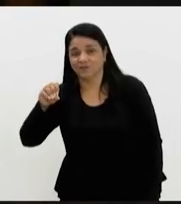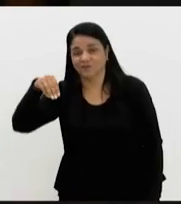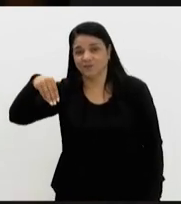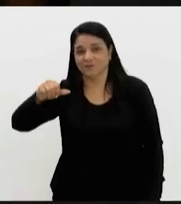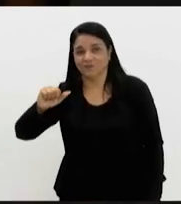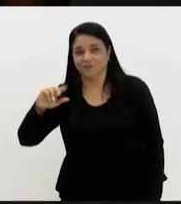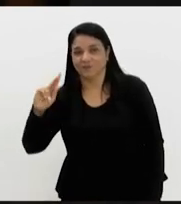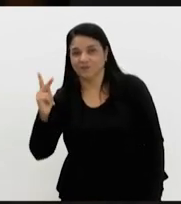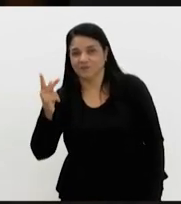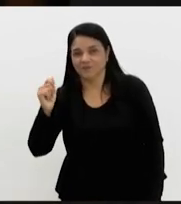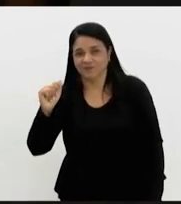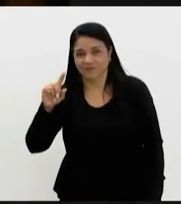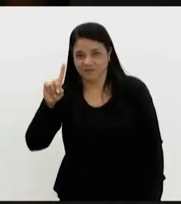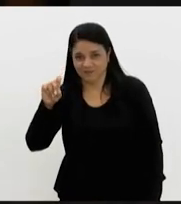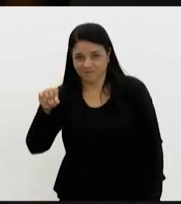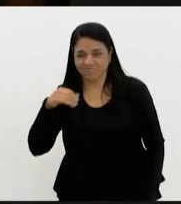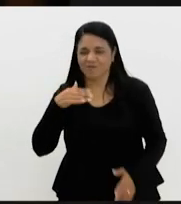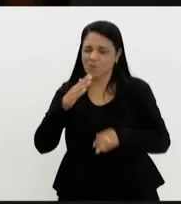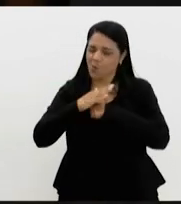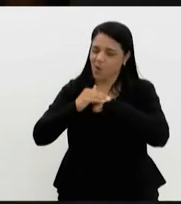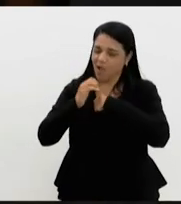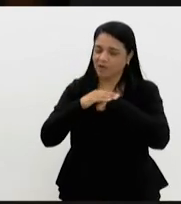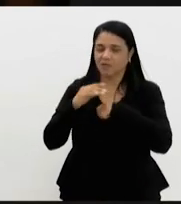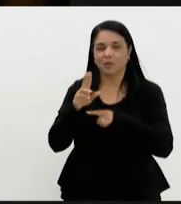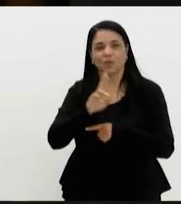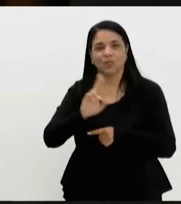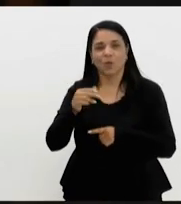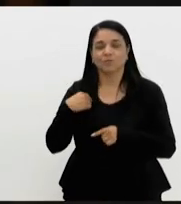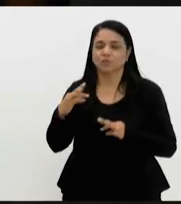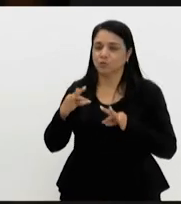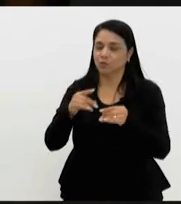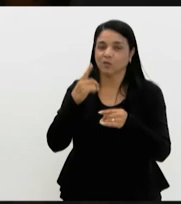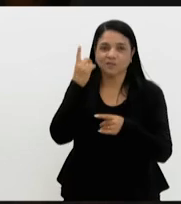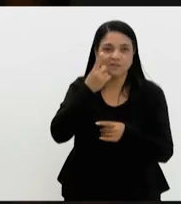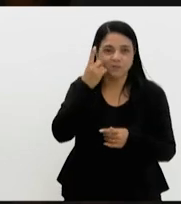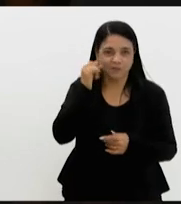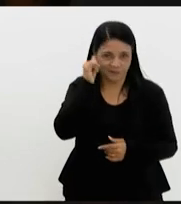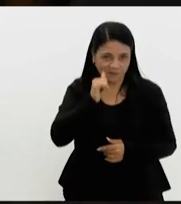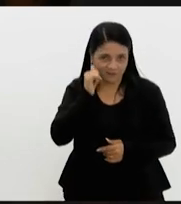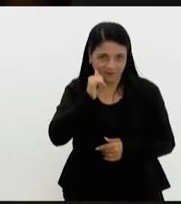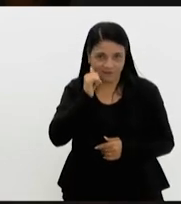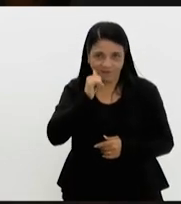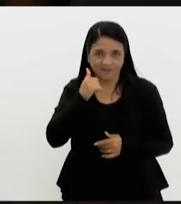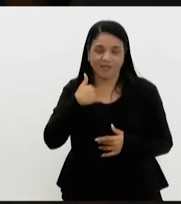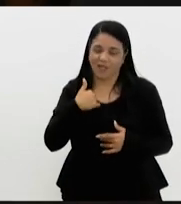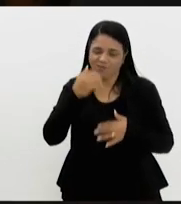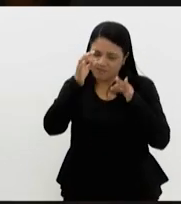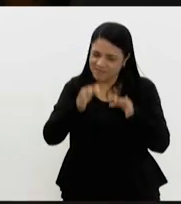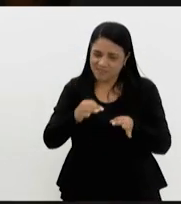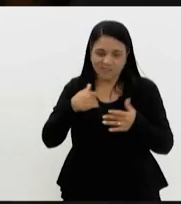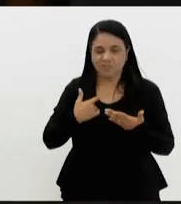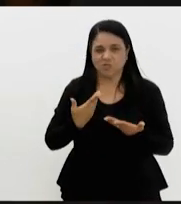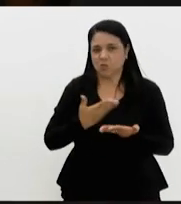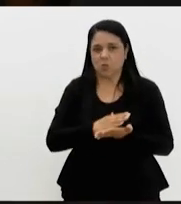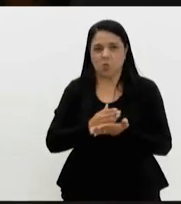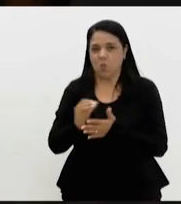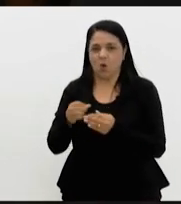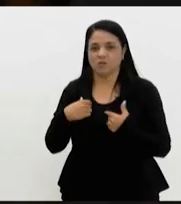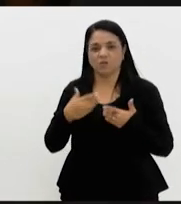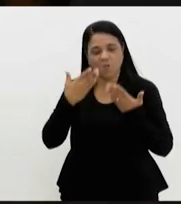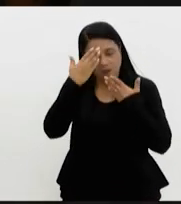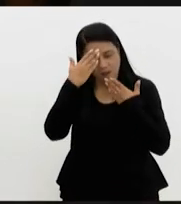meu carinho, em nome de todas as deputadas. Eu tenho certeza que elas não se incomodam de eu estar agradecendo em nome de todas